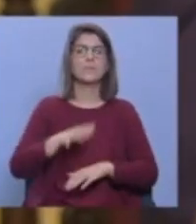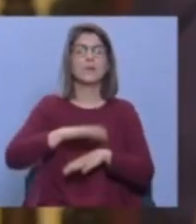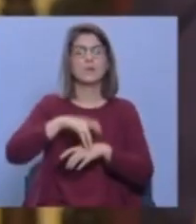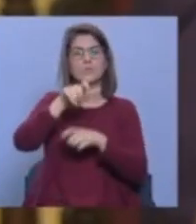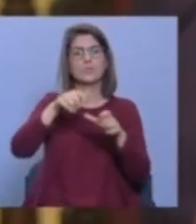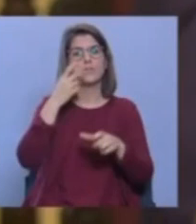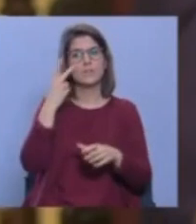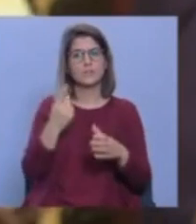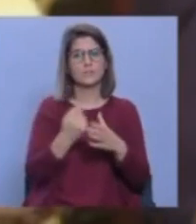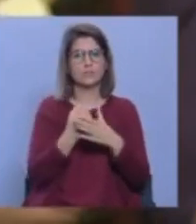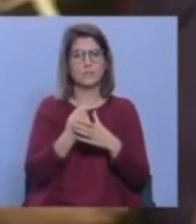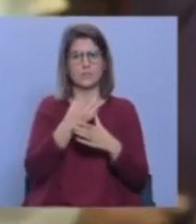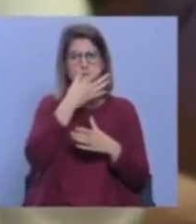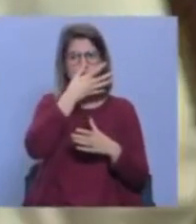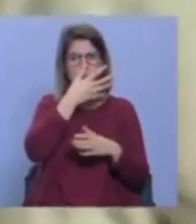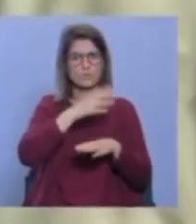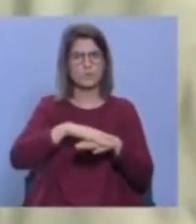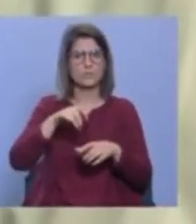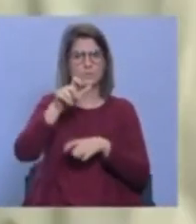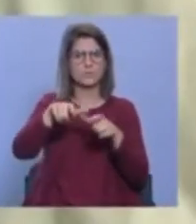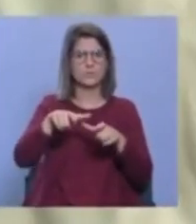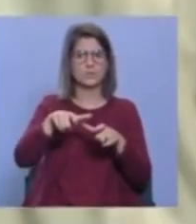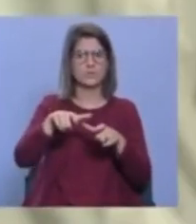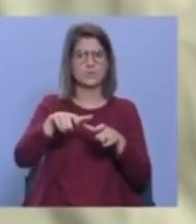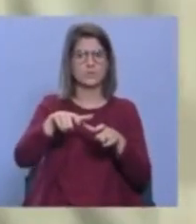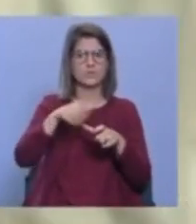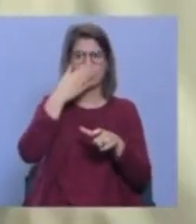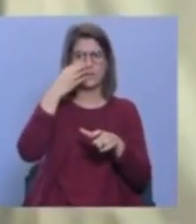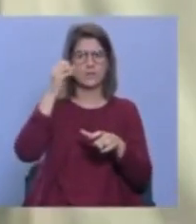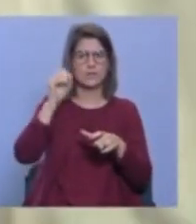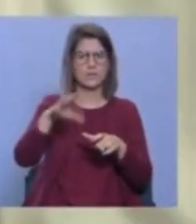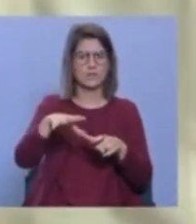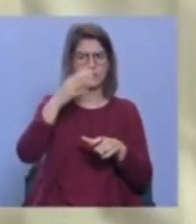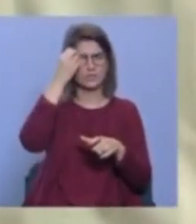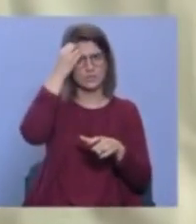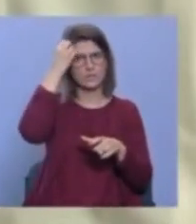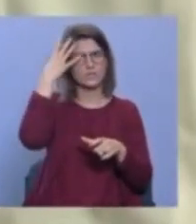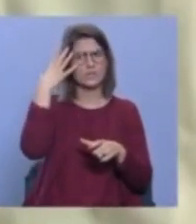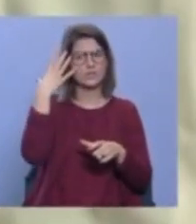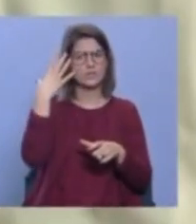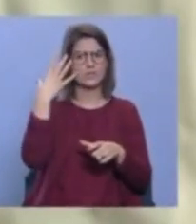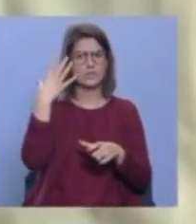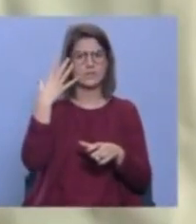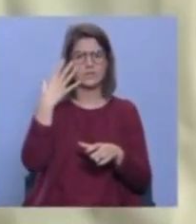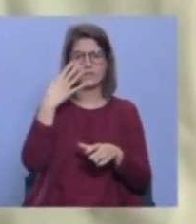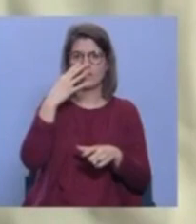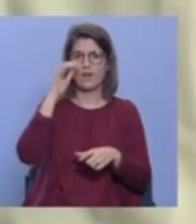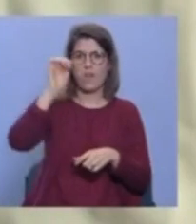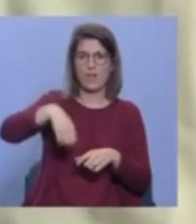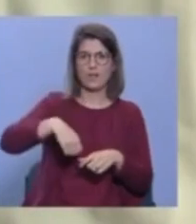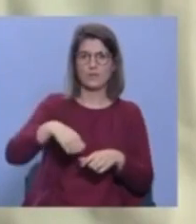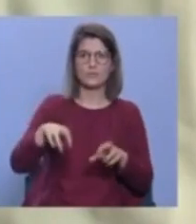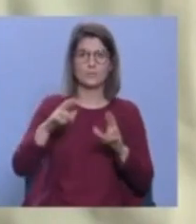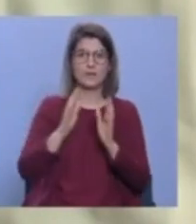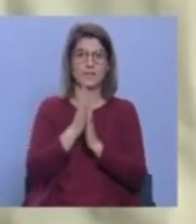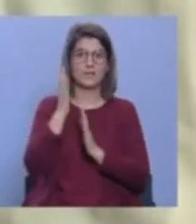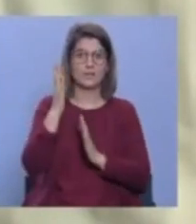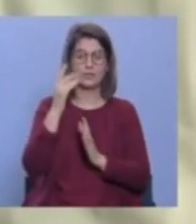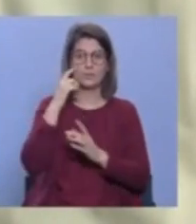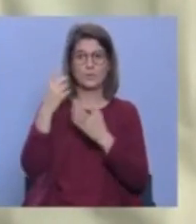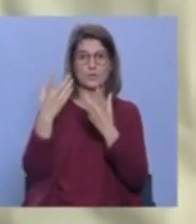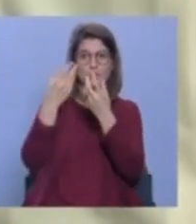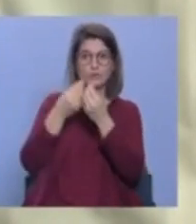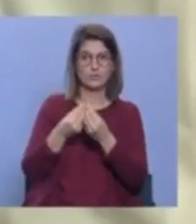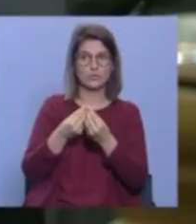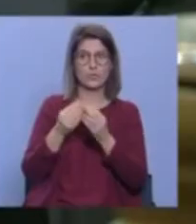e na tristeza, e pelos humilhados e desprezados e esquecidos, para que em Deus encontrem o que procuram, oremos